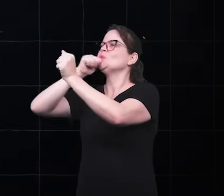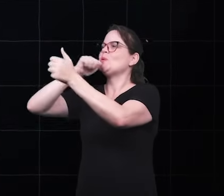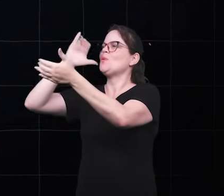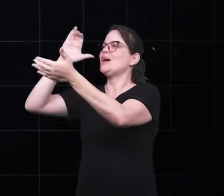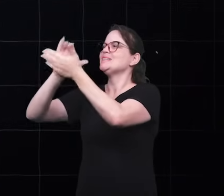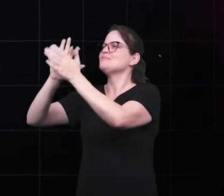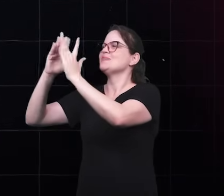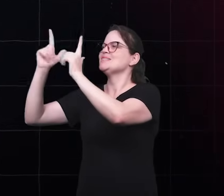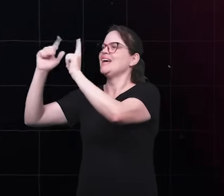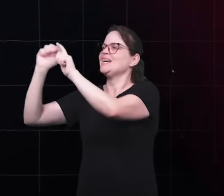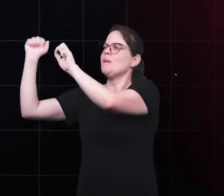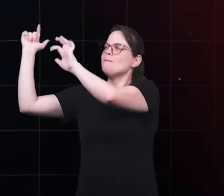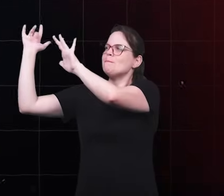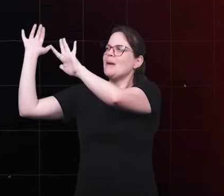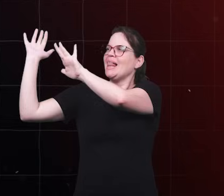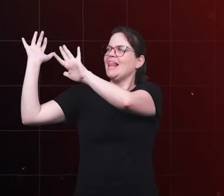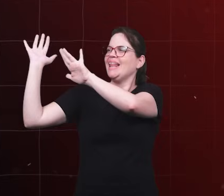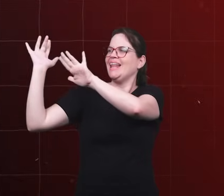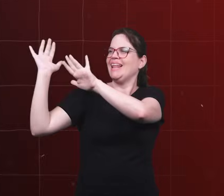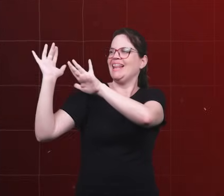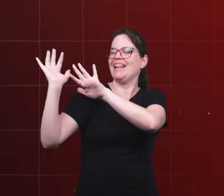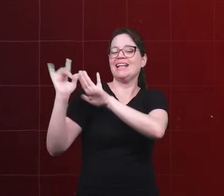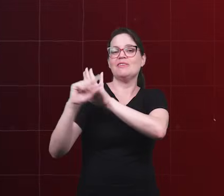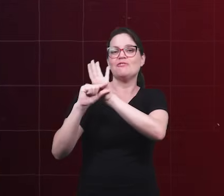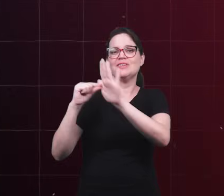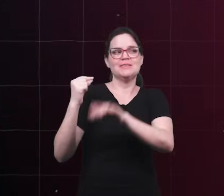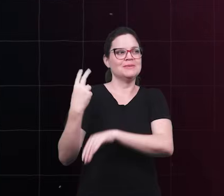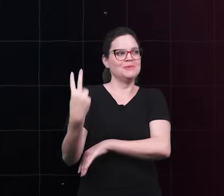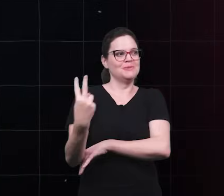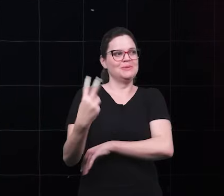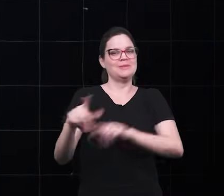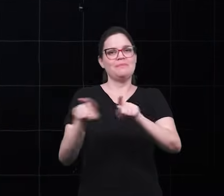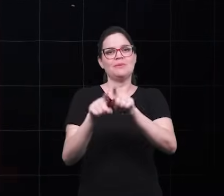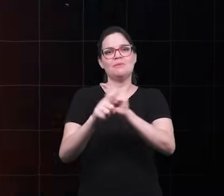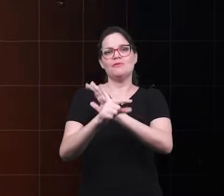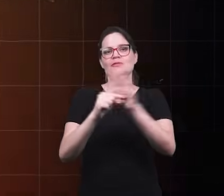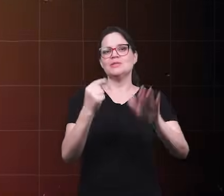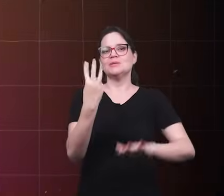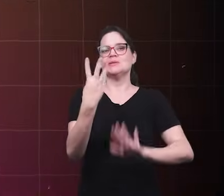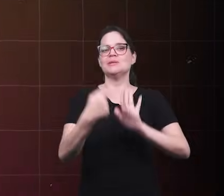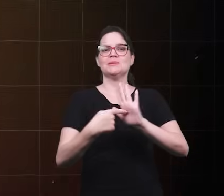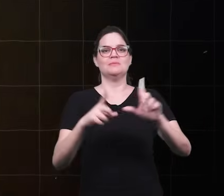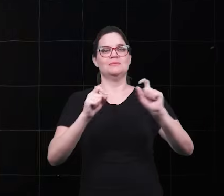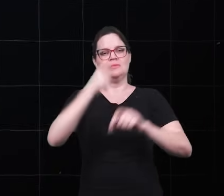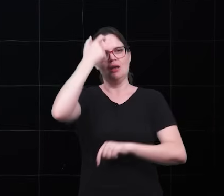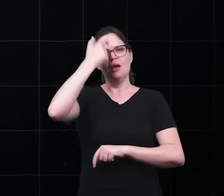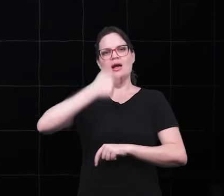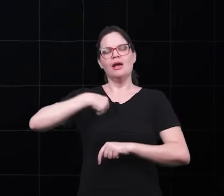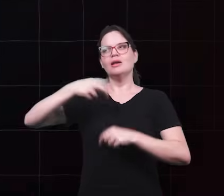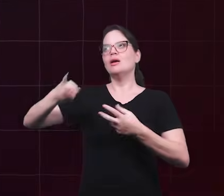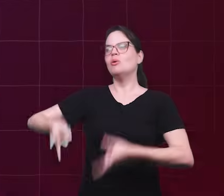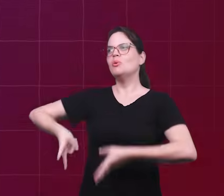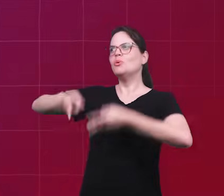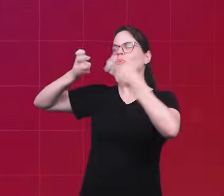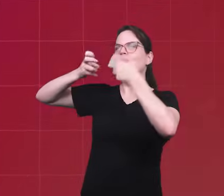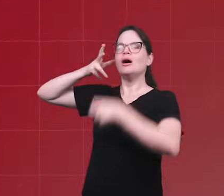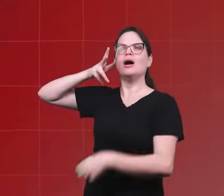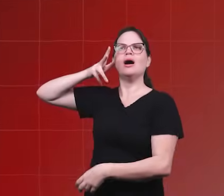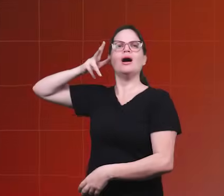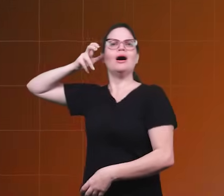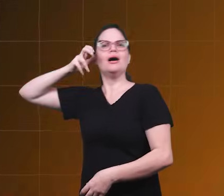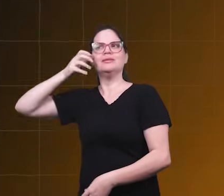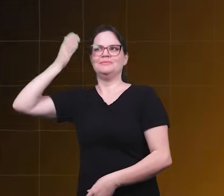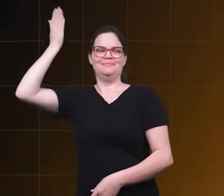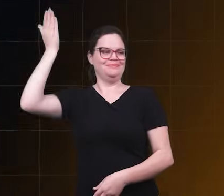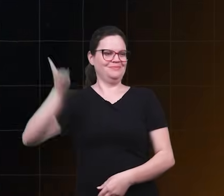esposa ataviada para o seu marido. Esse é o verso 2. E o verso 3 é assim: e ouvi uma grande voz do céu que dizia: eis